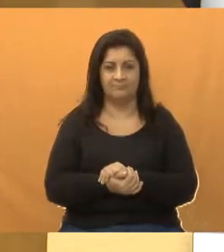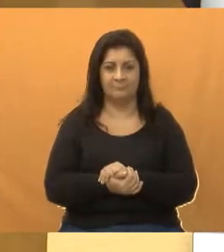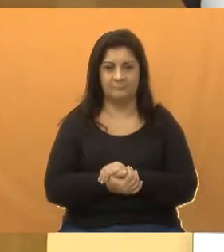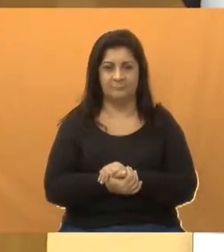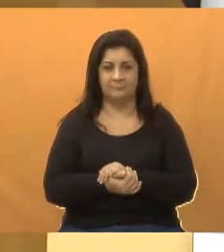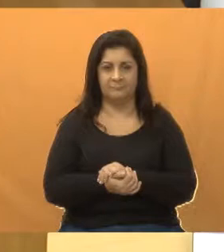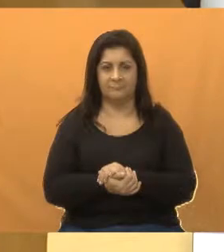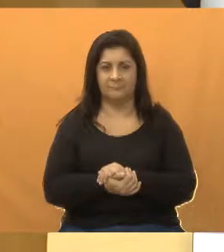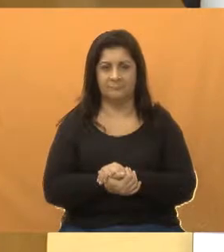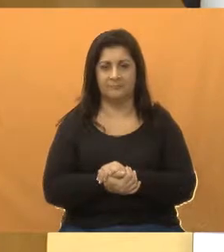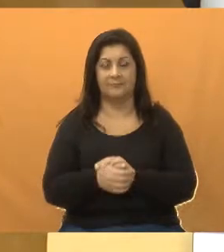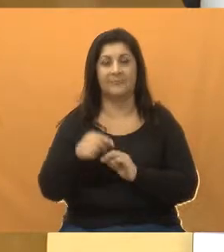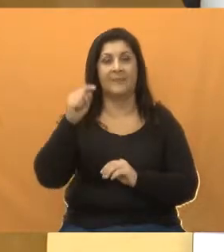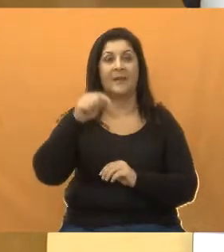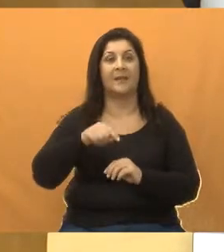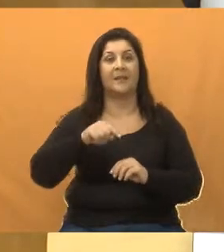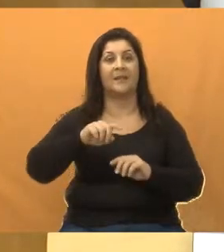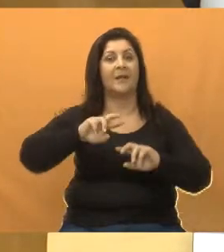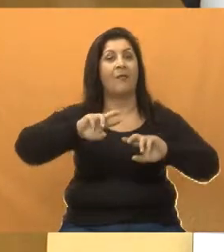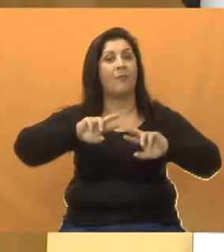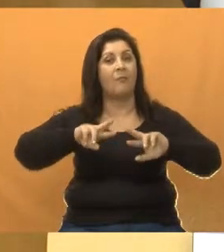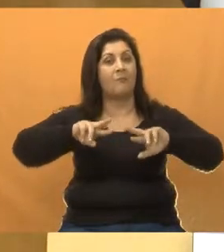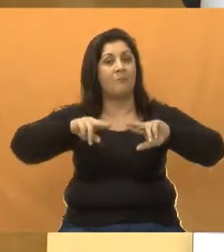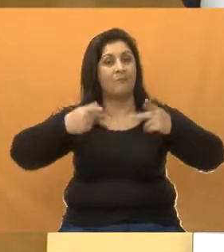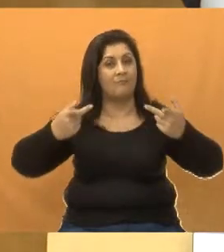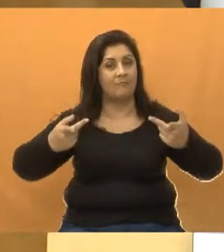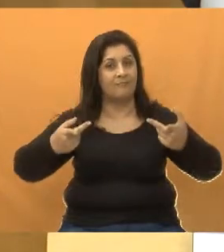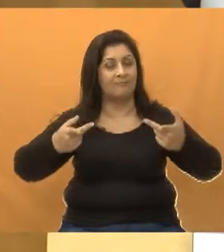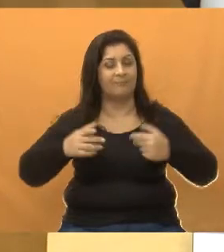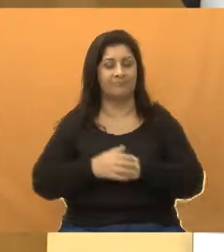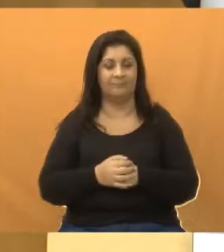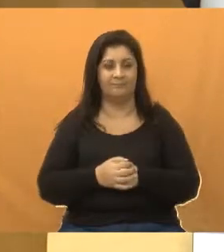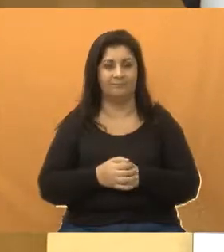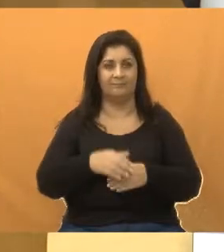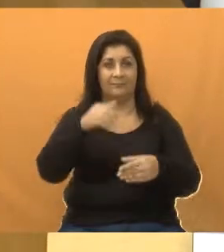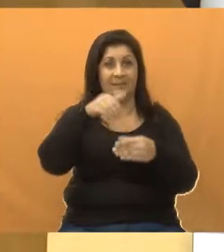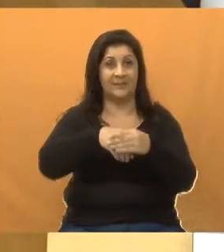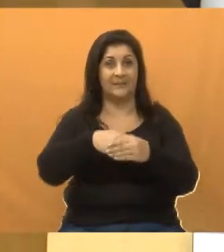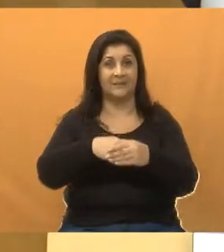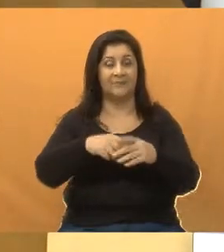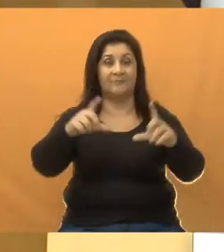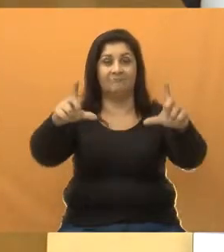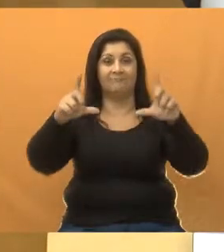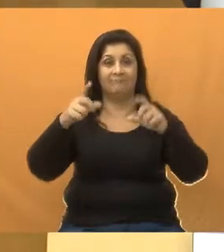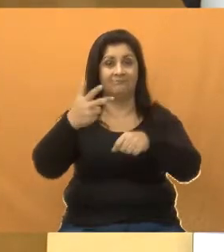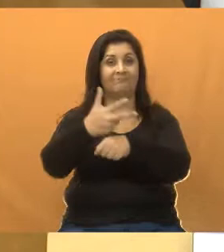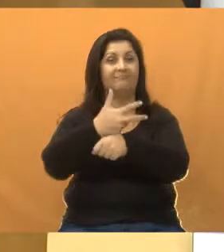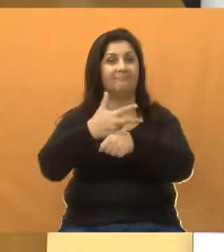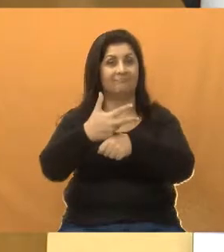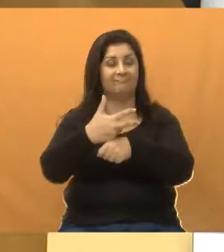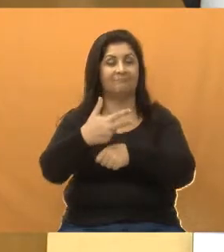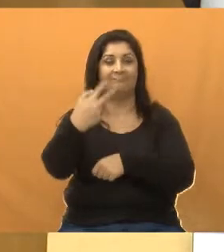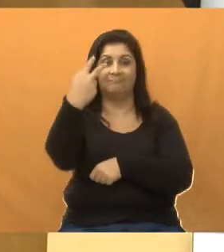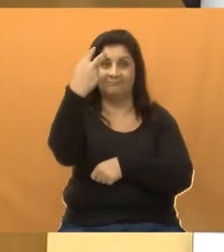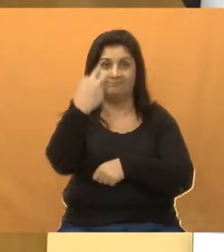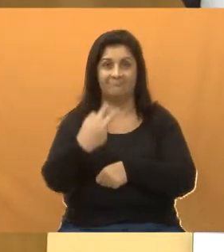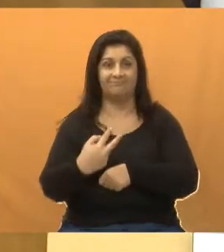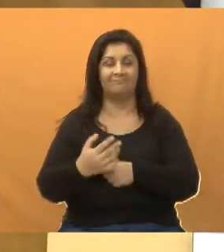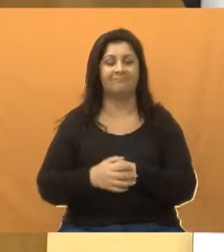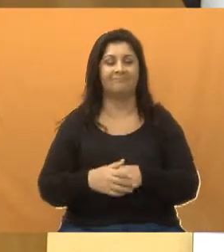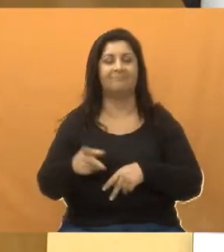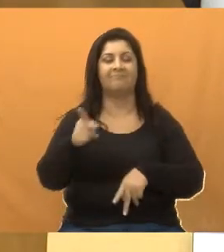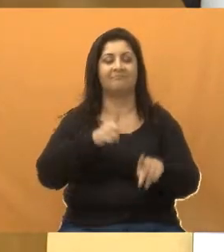E aqui é o contrário, aqui você tem que votar em frente à TV Câmara, o povo